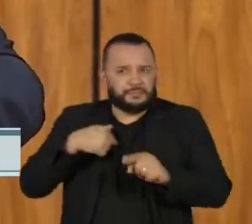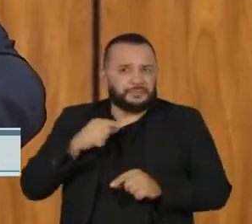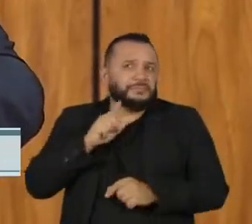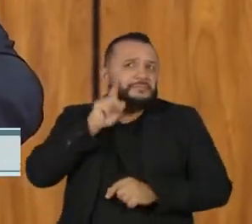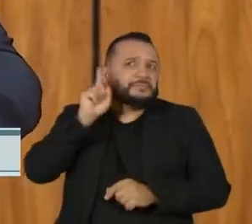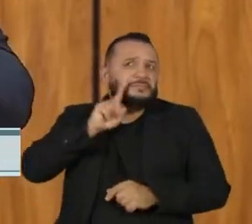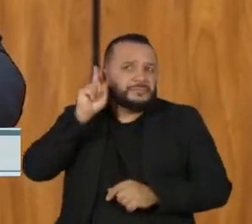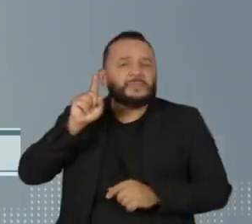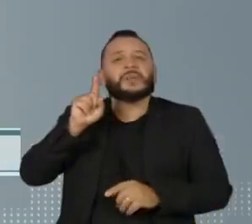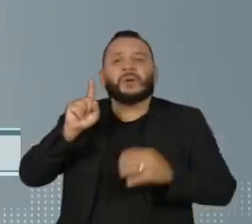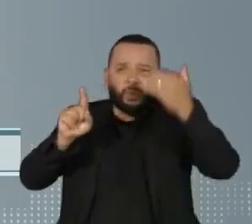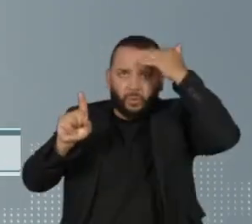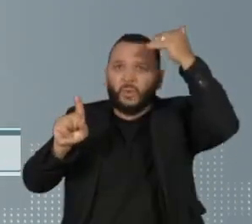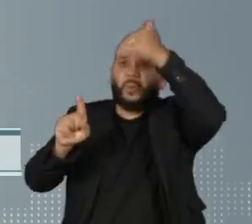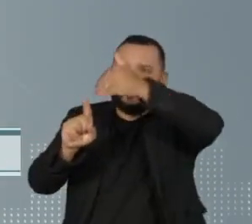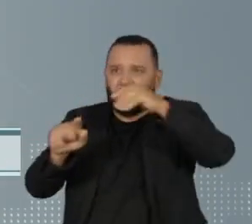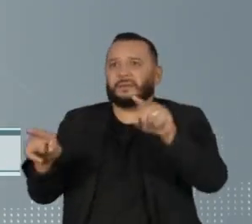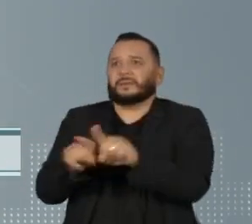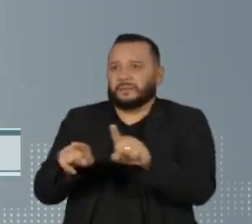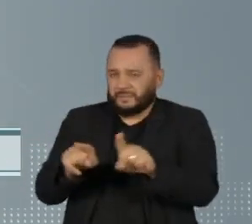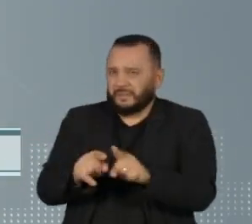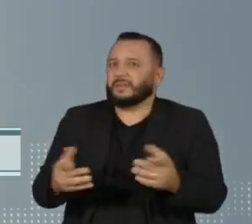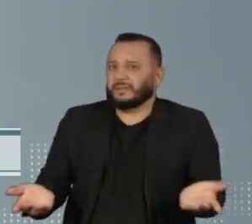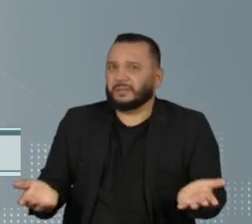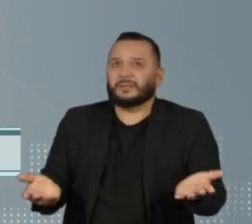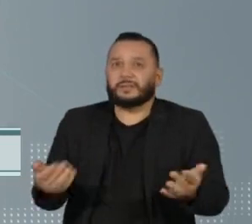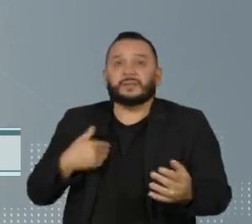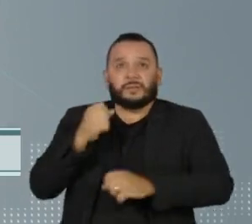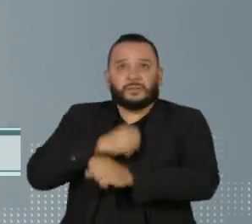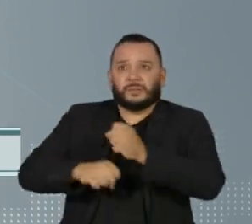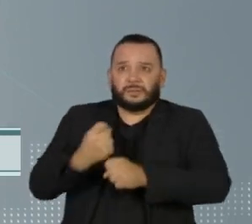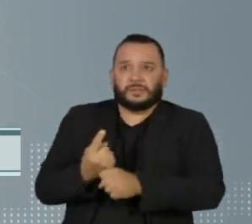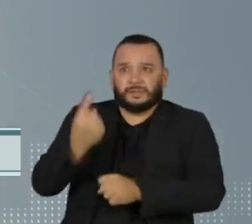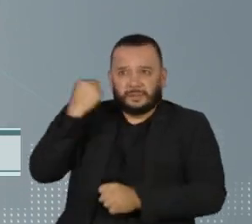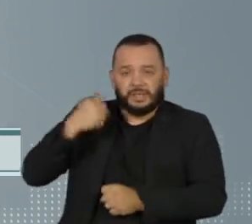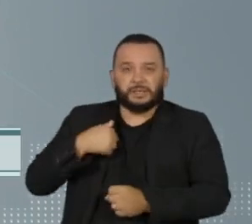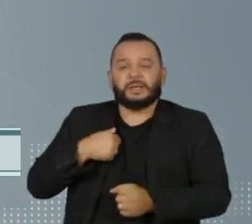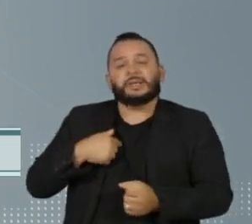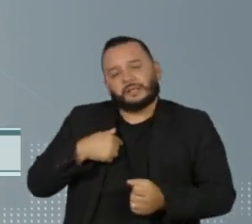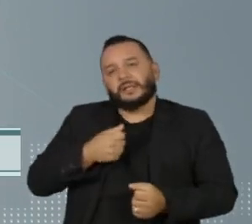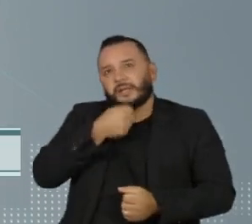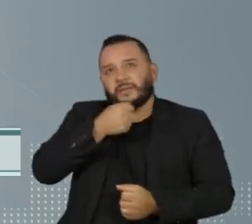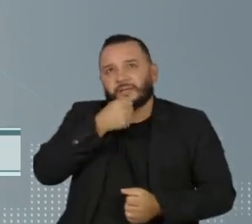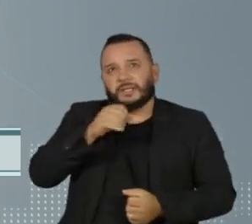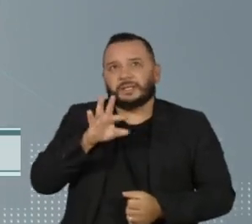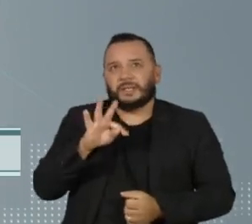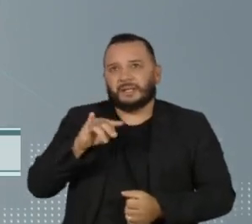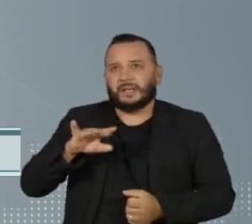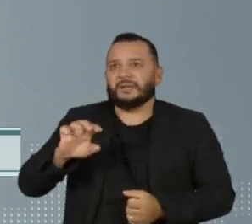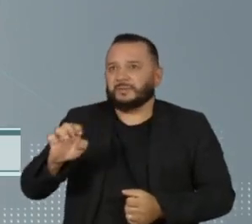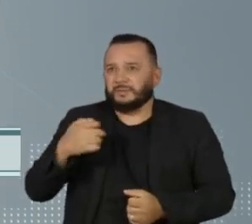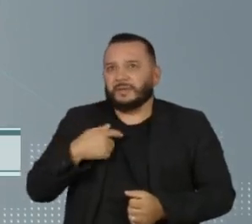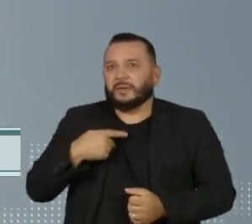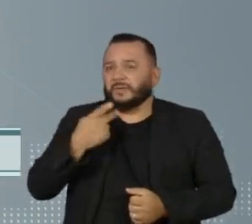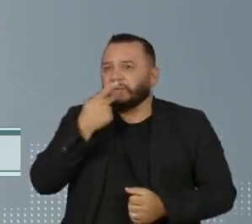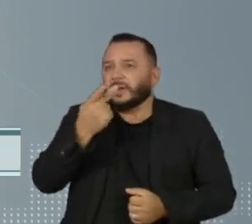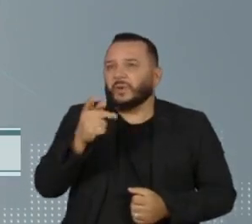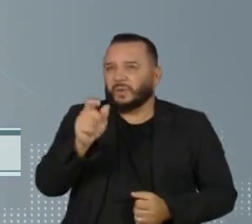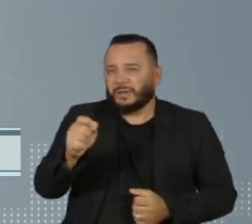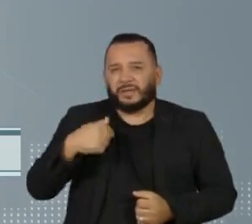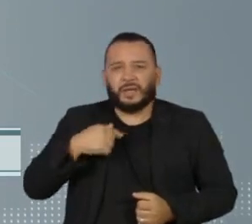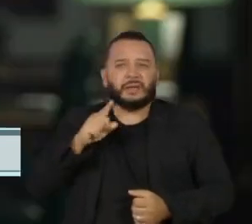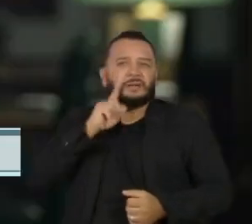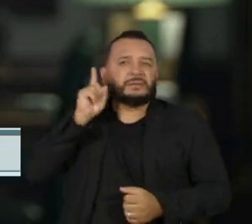quanto o presidente russo. No ano passado, numa entrevista à revista Time, Lula criticou o comportamento teatral